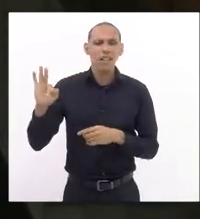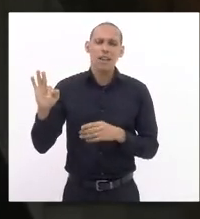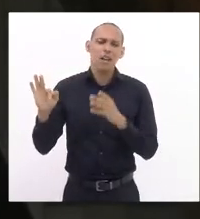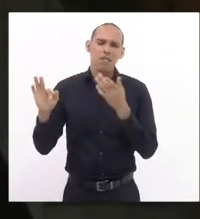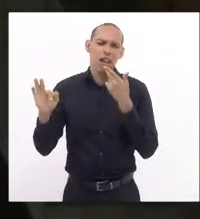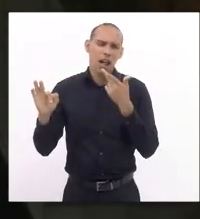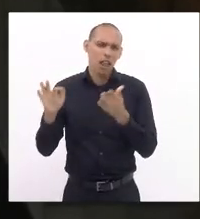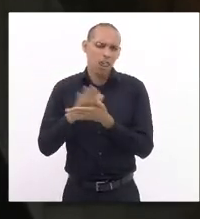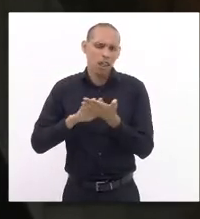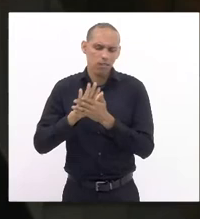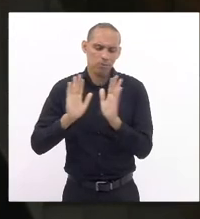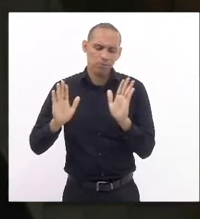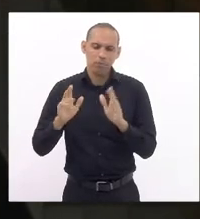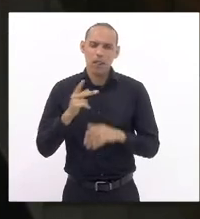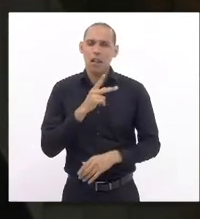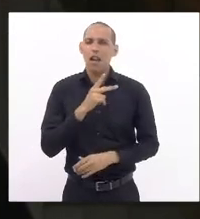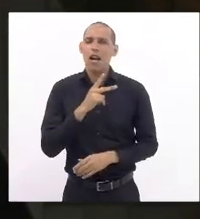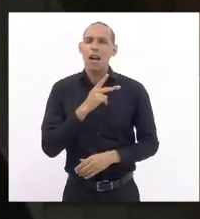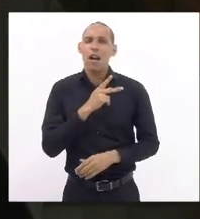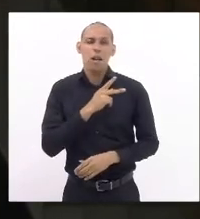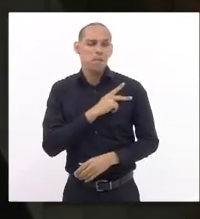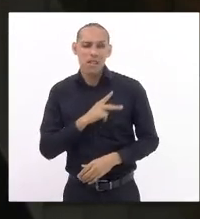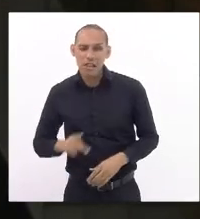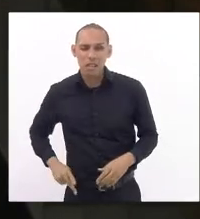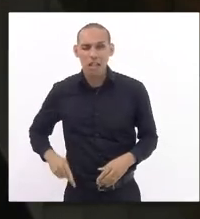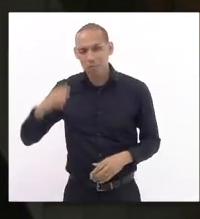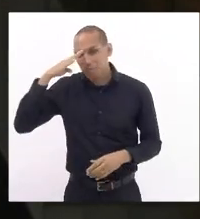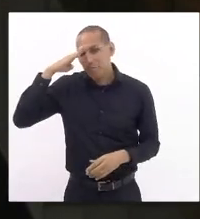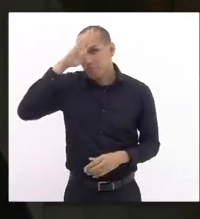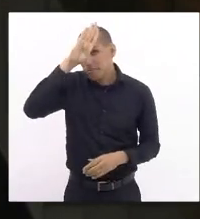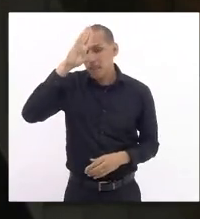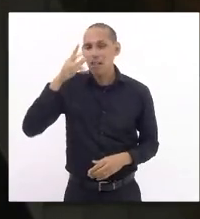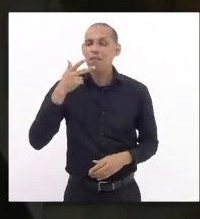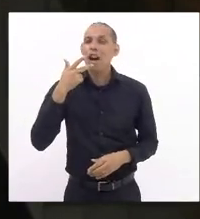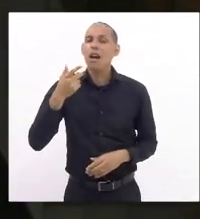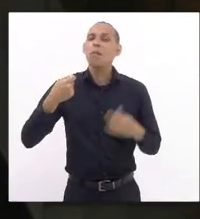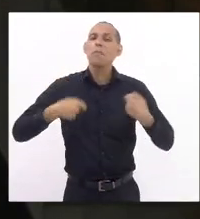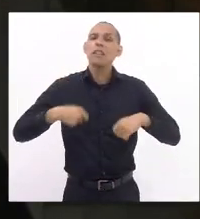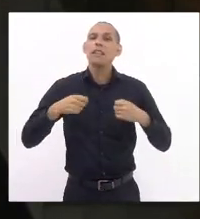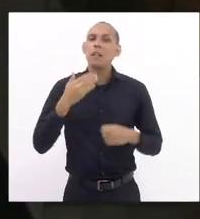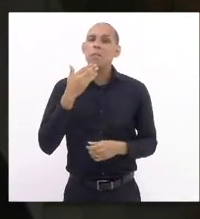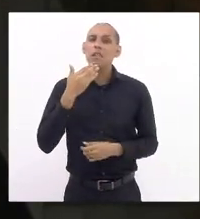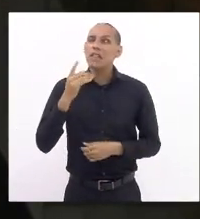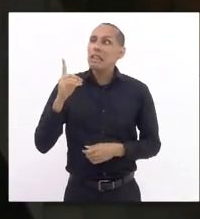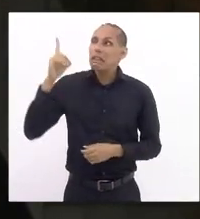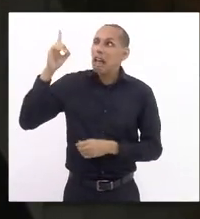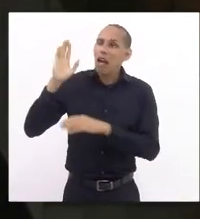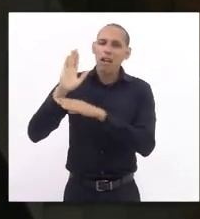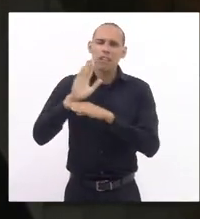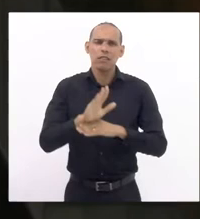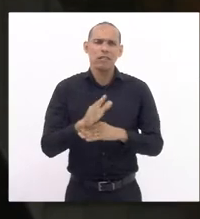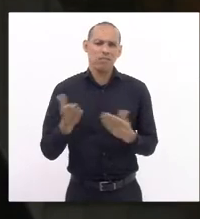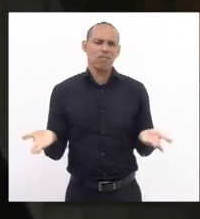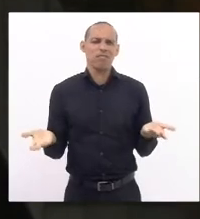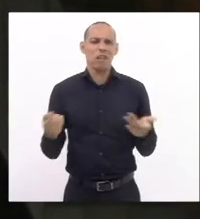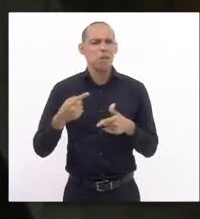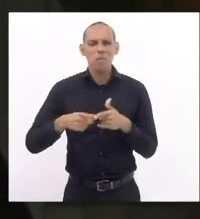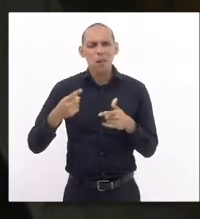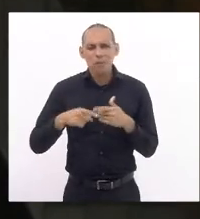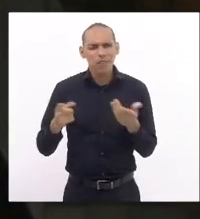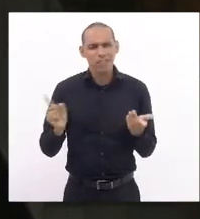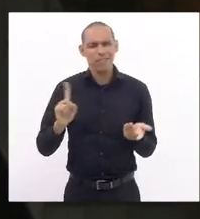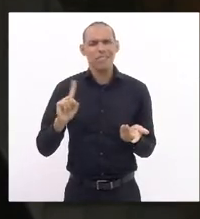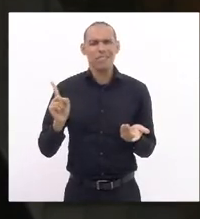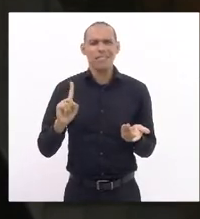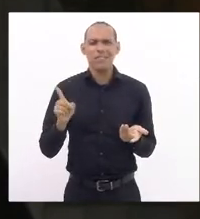falar. O presidente inoperante Jair Bolsonaro disse que tinha que pedir ajuda a Deus. O problema não está aí. Nós